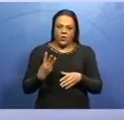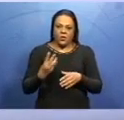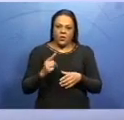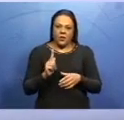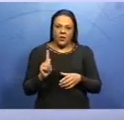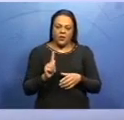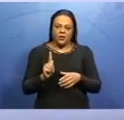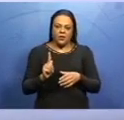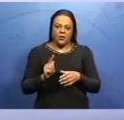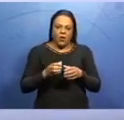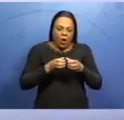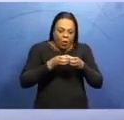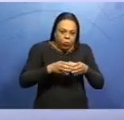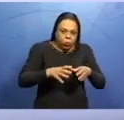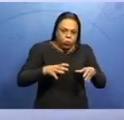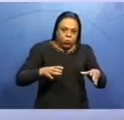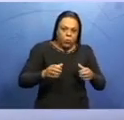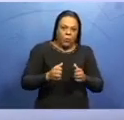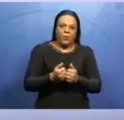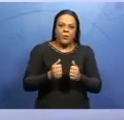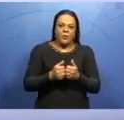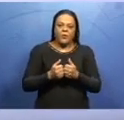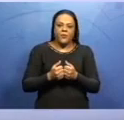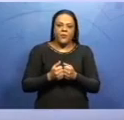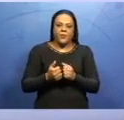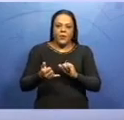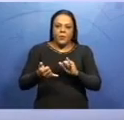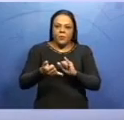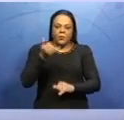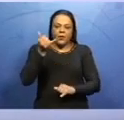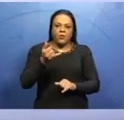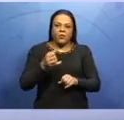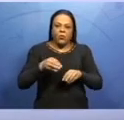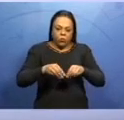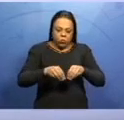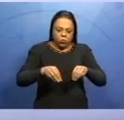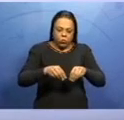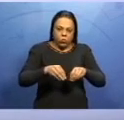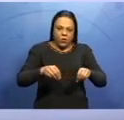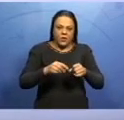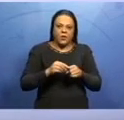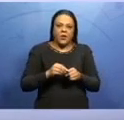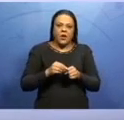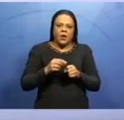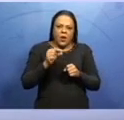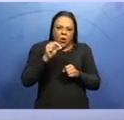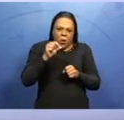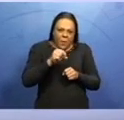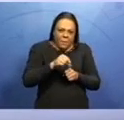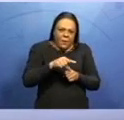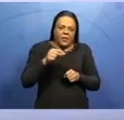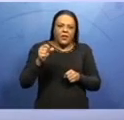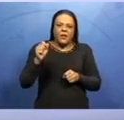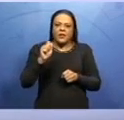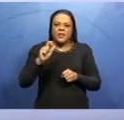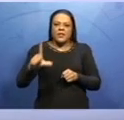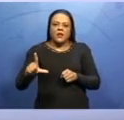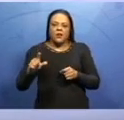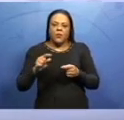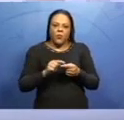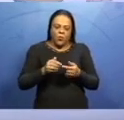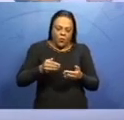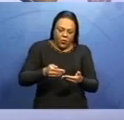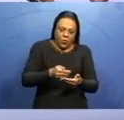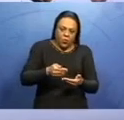pão, meio quilo de farinha de trigo, 1 pitada de sal, 1 colher de sopa de açúcar.